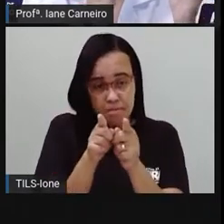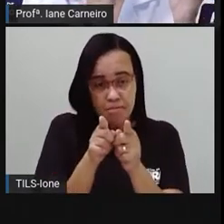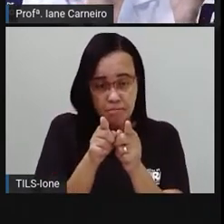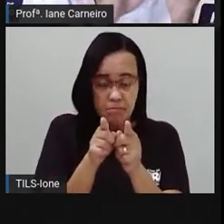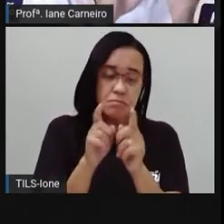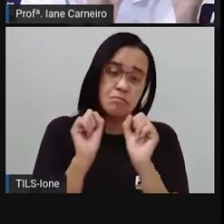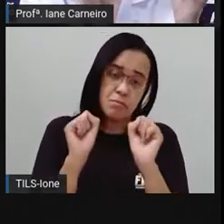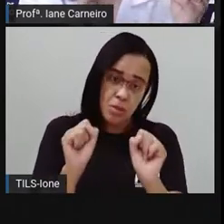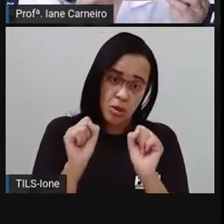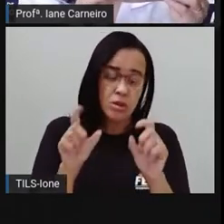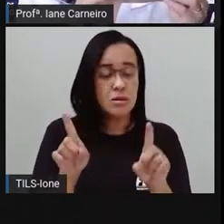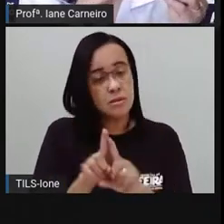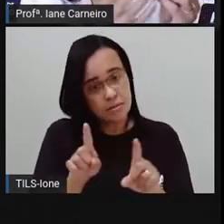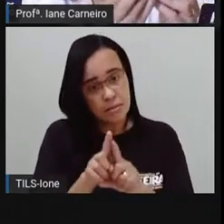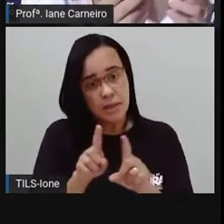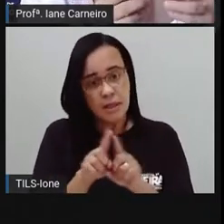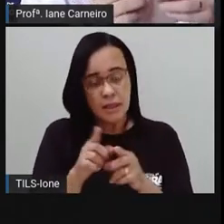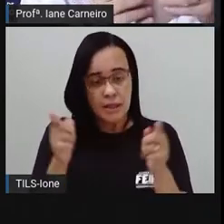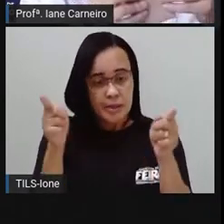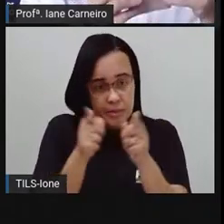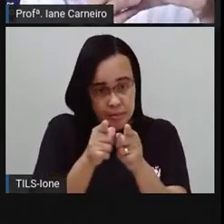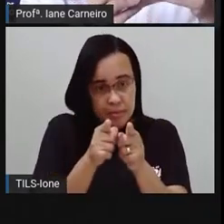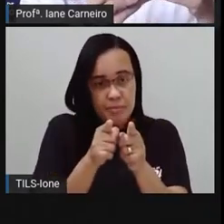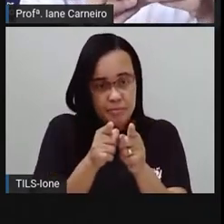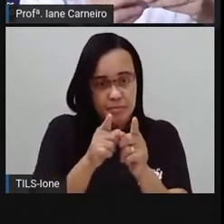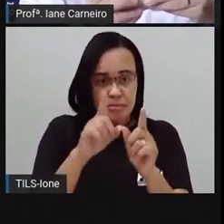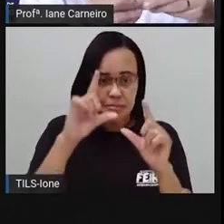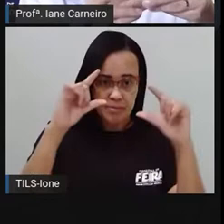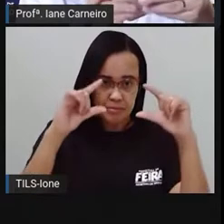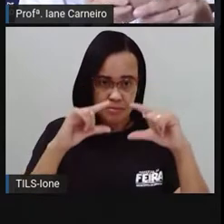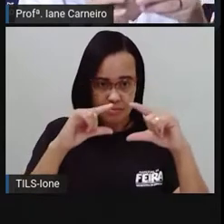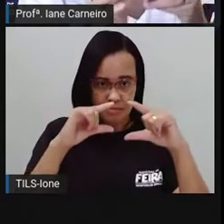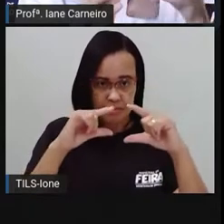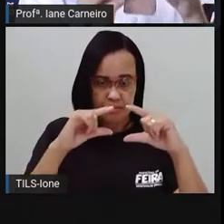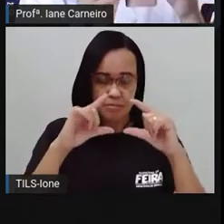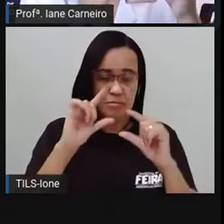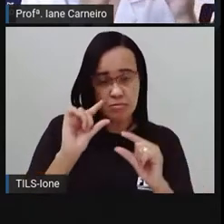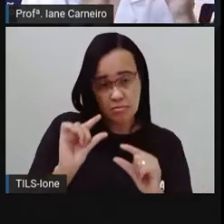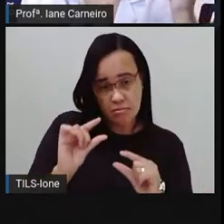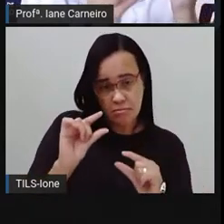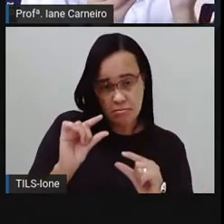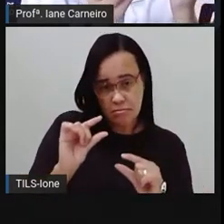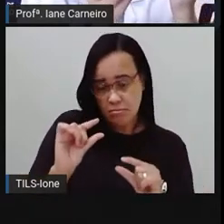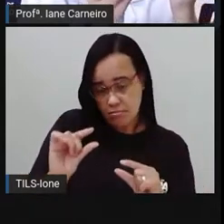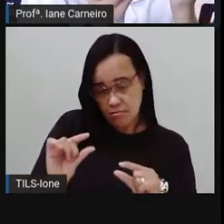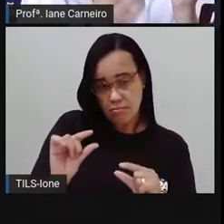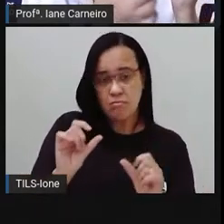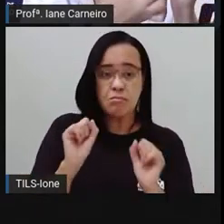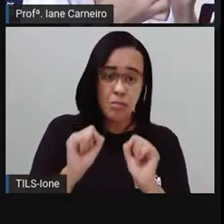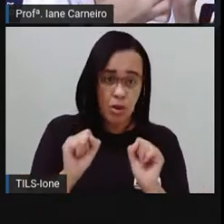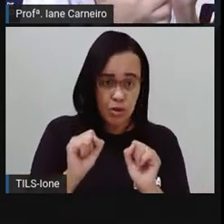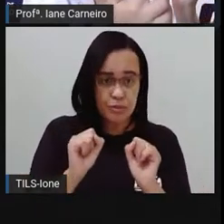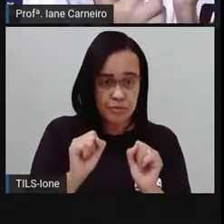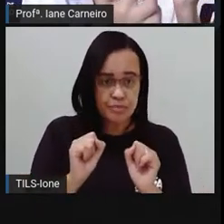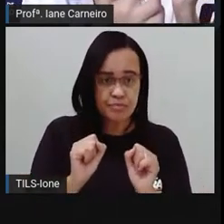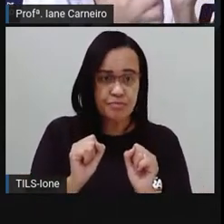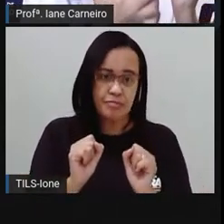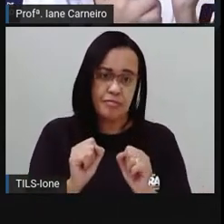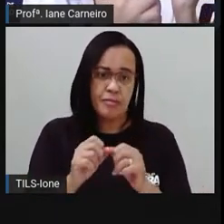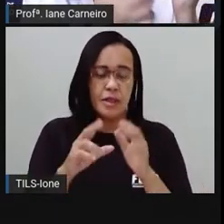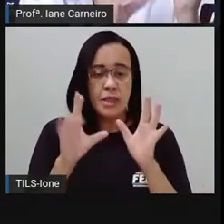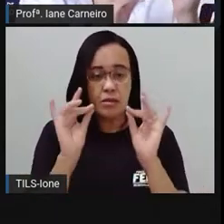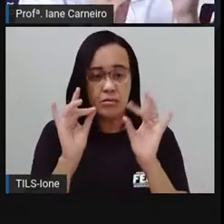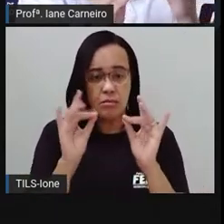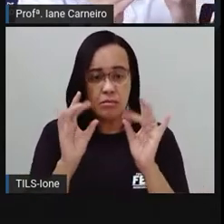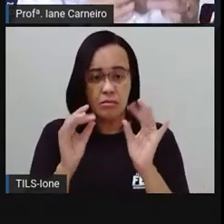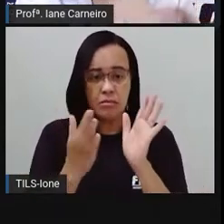você faz do tamanho reduzido. Ainda dá para fazer menor, dá para fazer assim ainda. E bota a foto